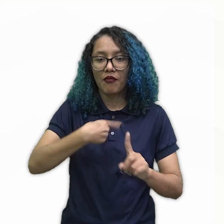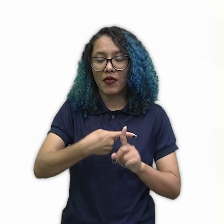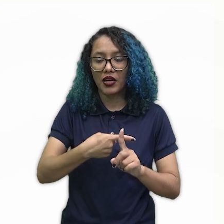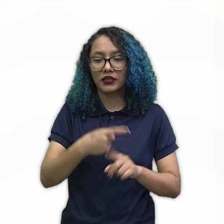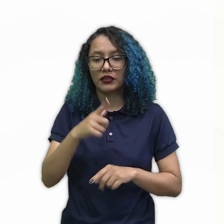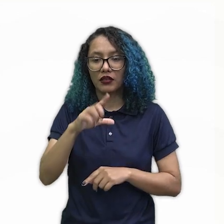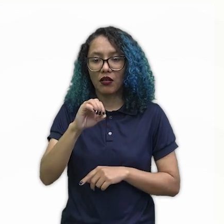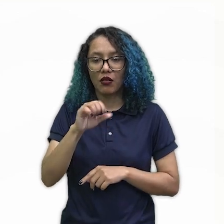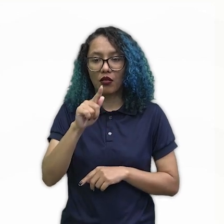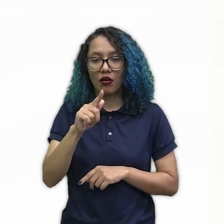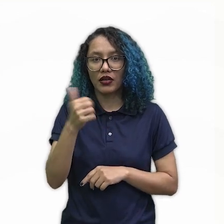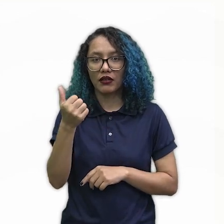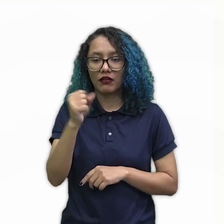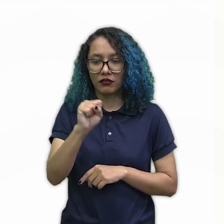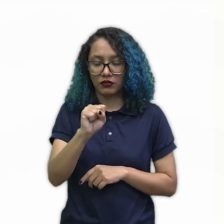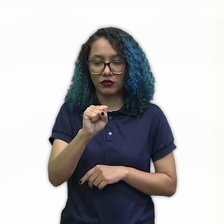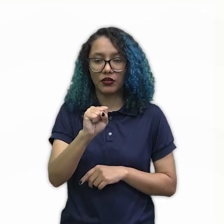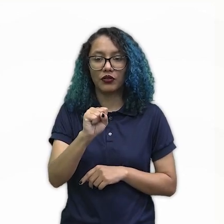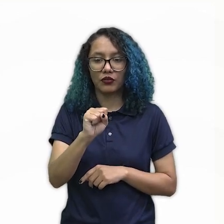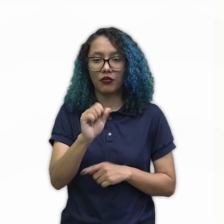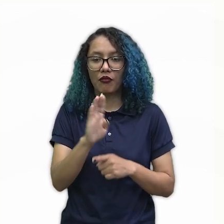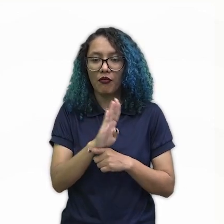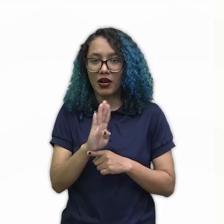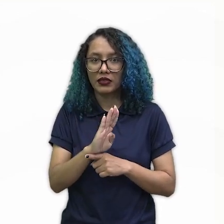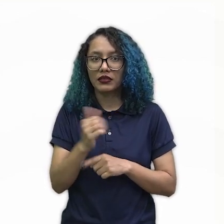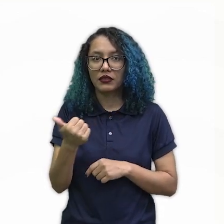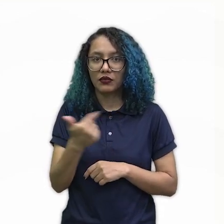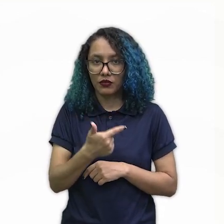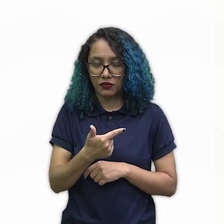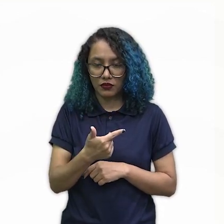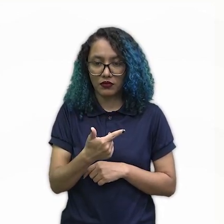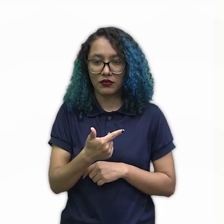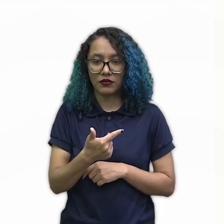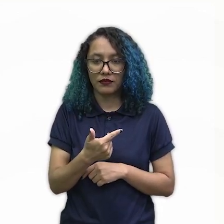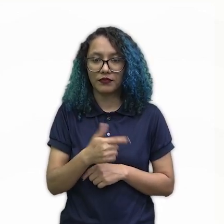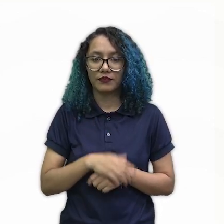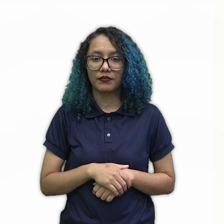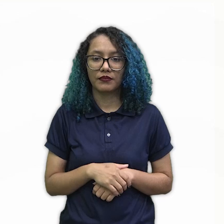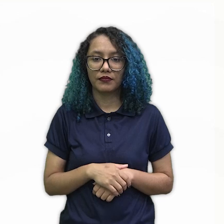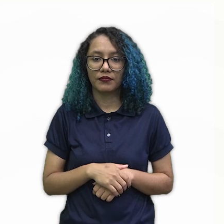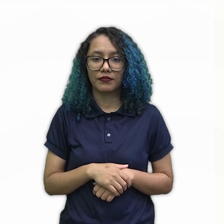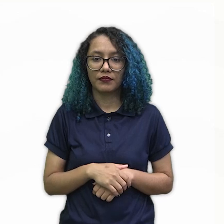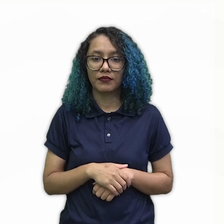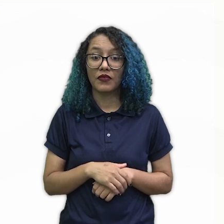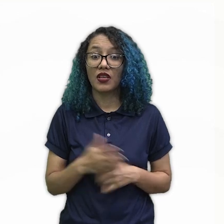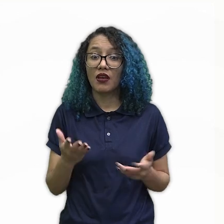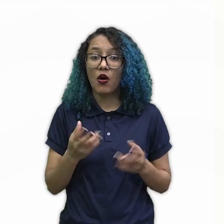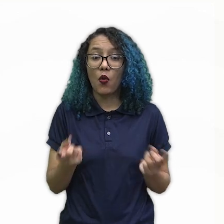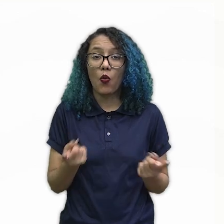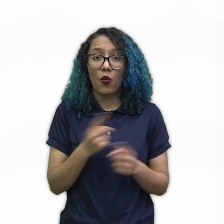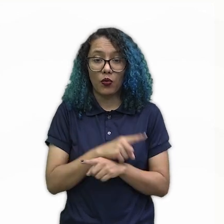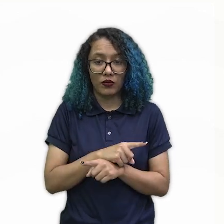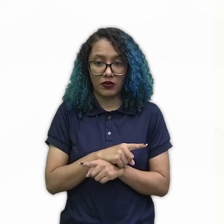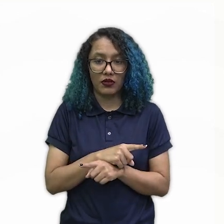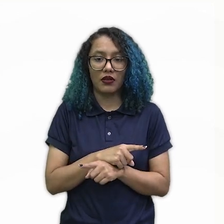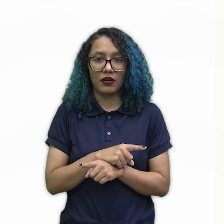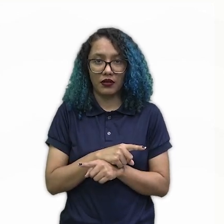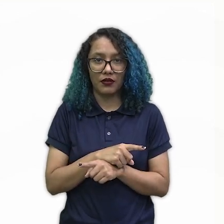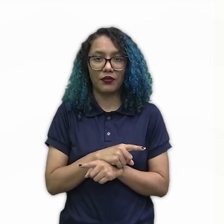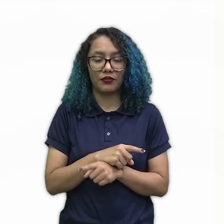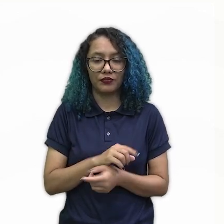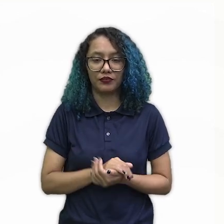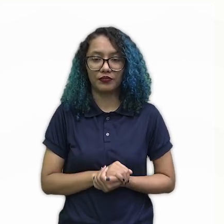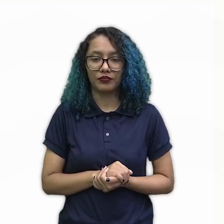log de 18 na base 12. Ou seja, aqui nós estamos caminhando no sentido inverso, né? Já estamos indo lá